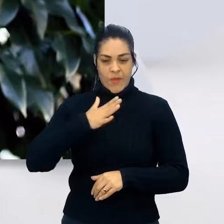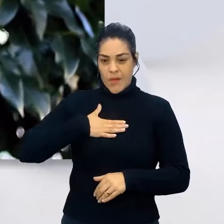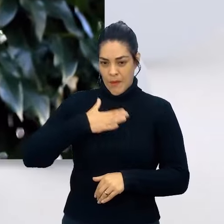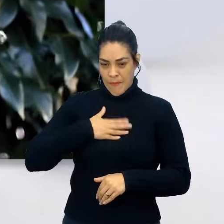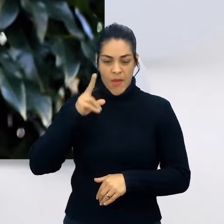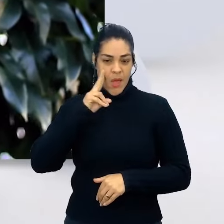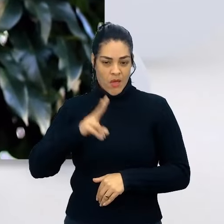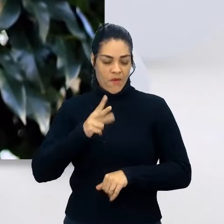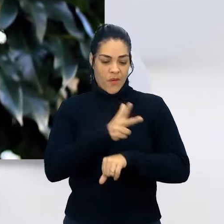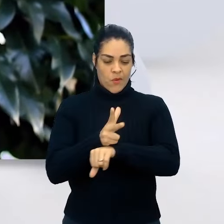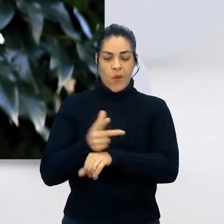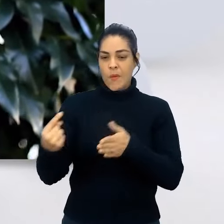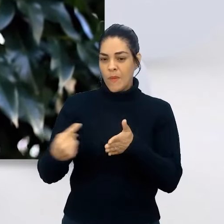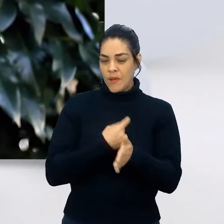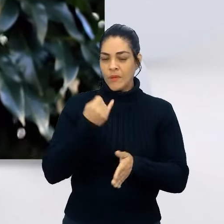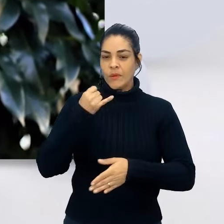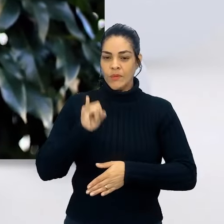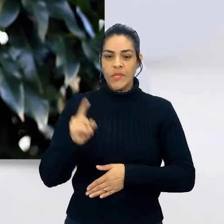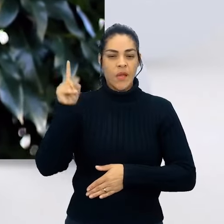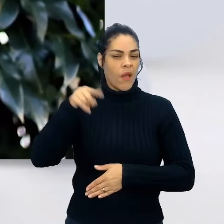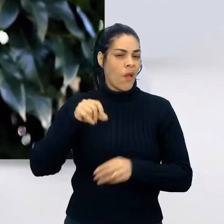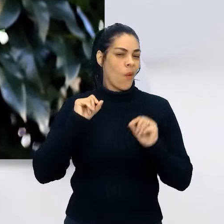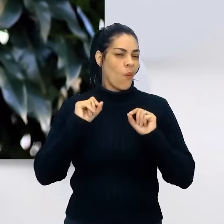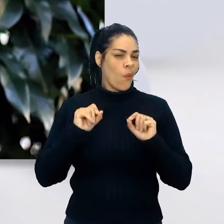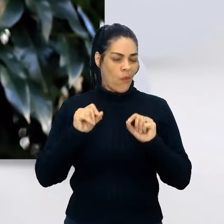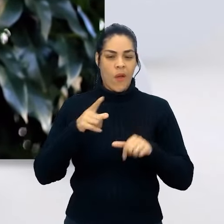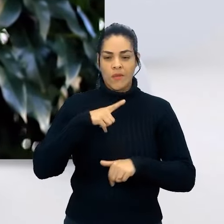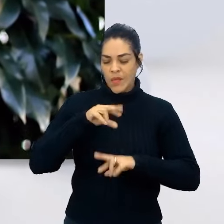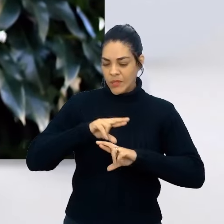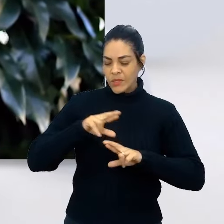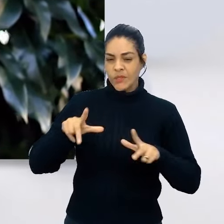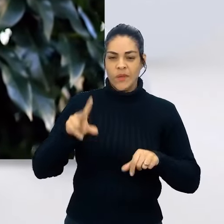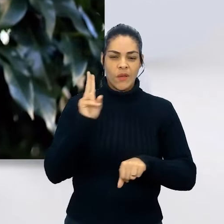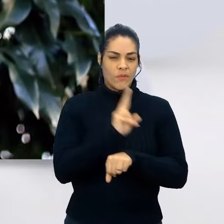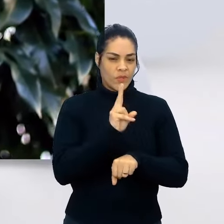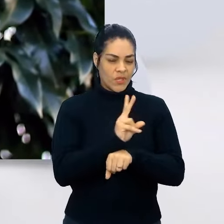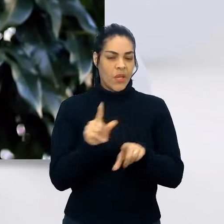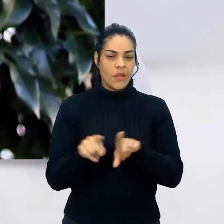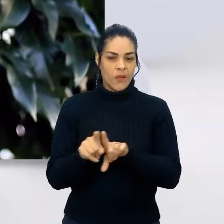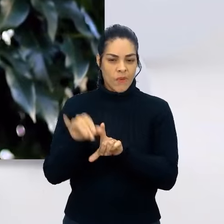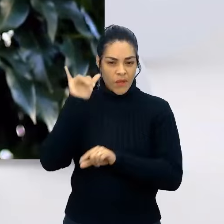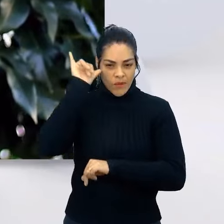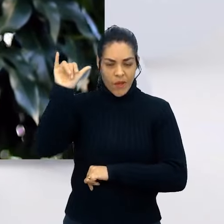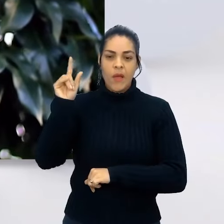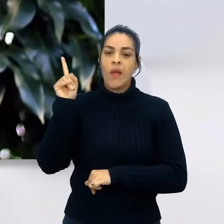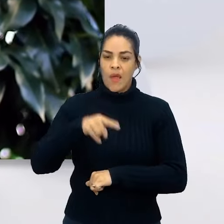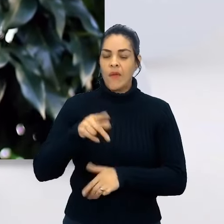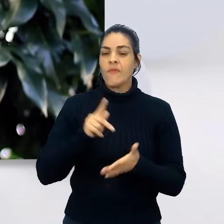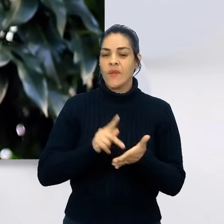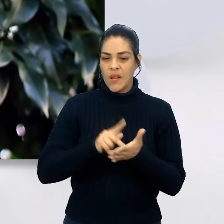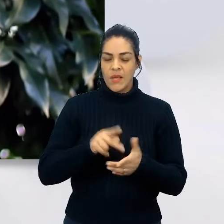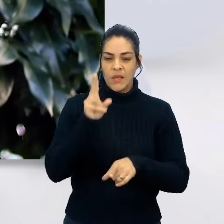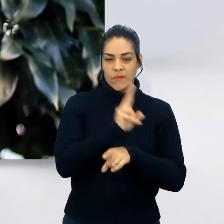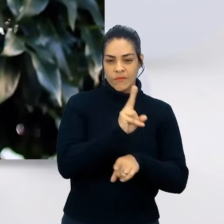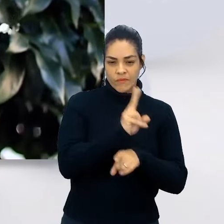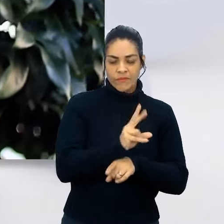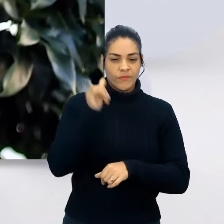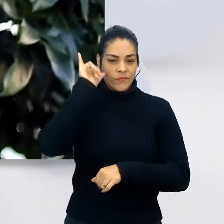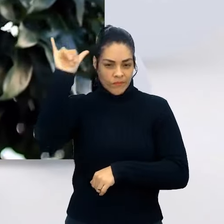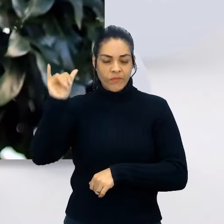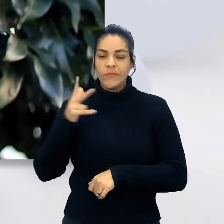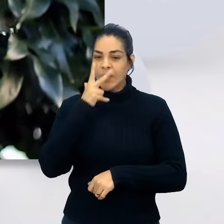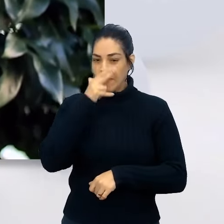viu o vídeo, perguntou se não era redundante, se tinha alguma diferença entre esses termos. E a verdade é que preservar e conservar